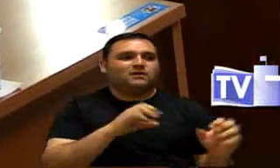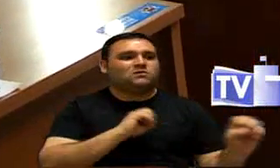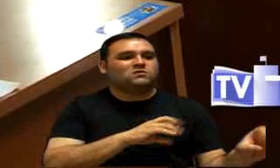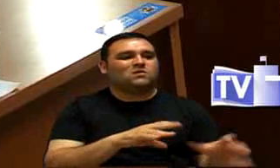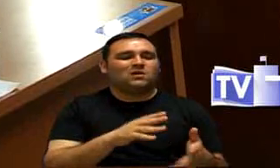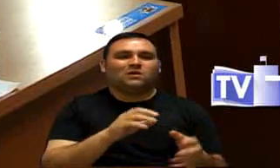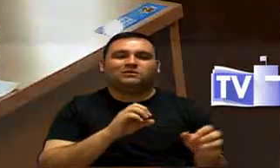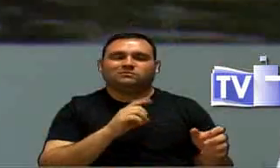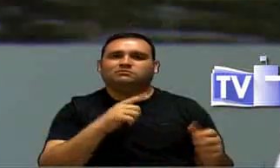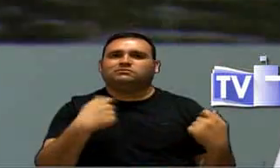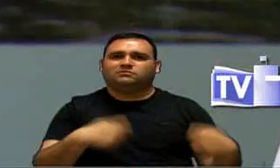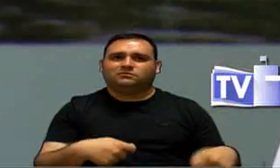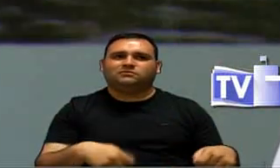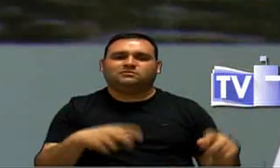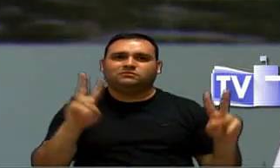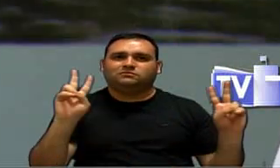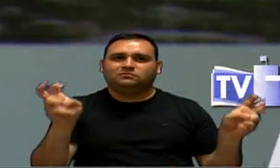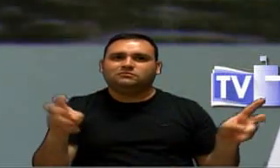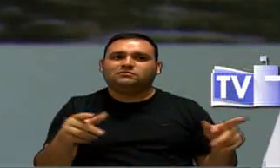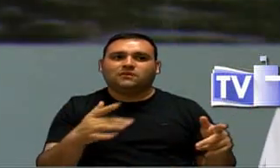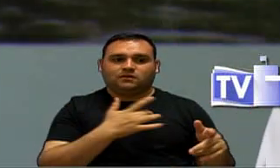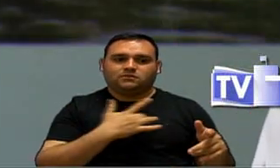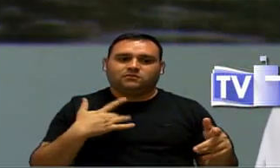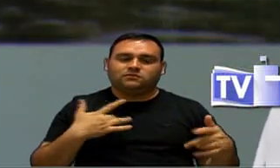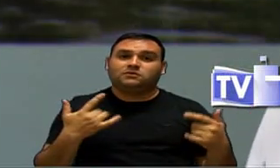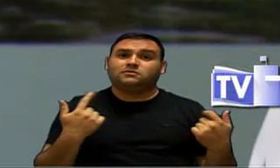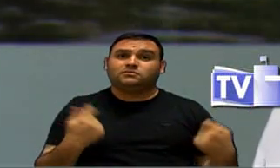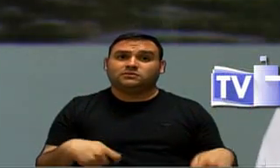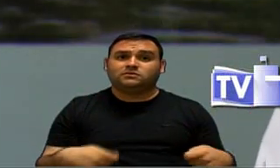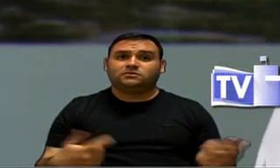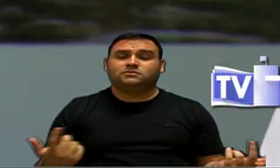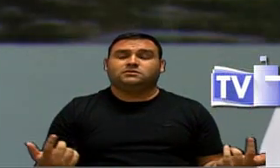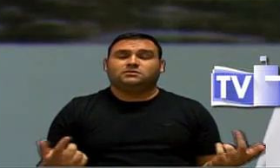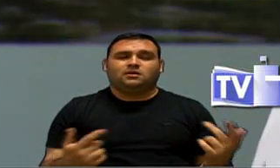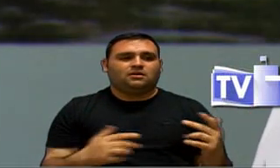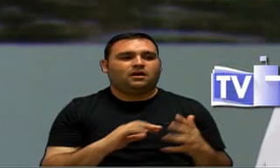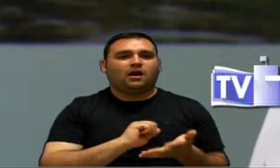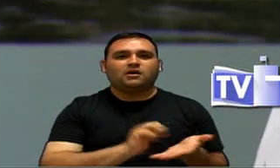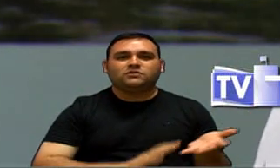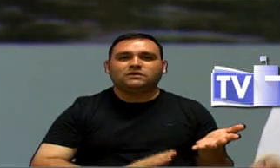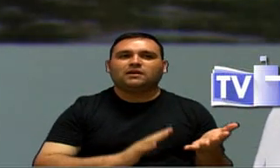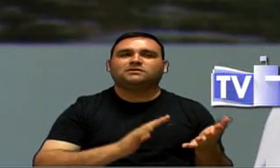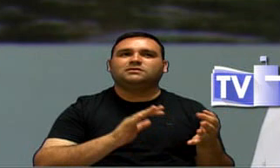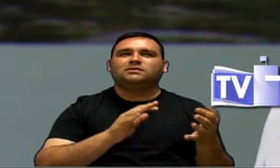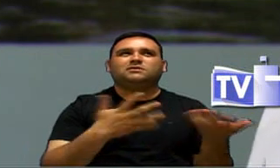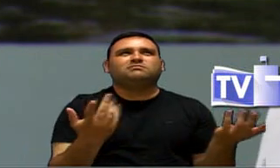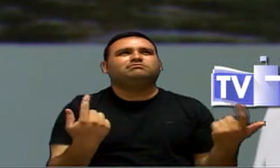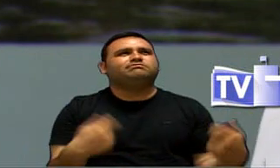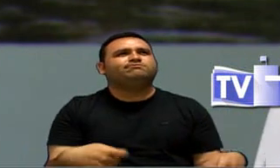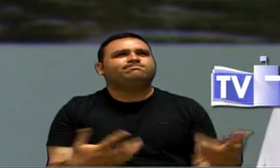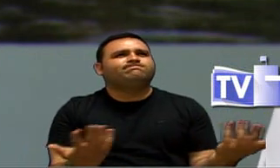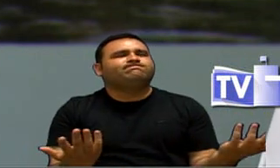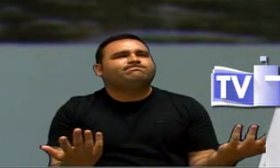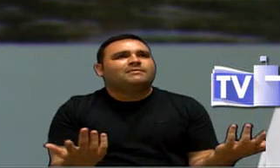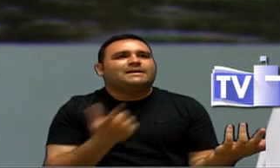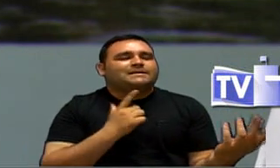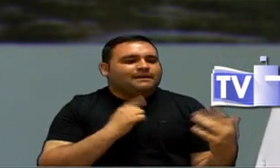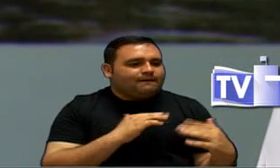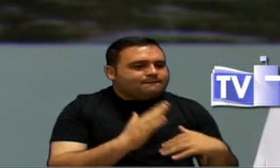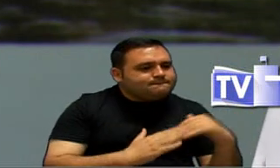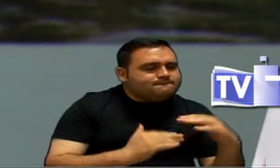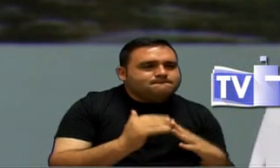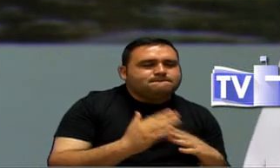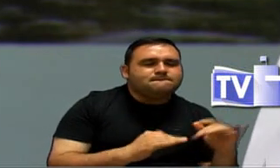tem que trabalhar com esse tema. A saúde tem que ter uma atividade específica, um